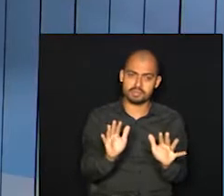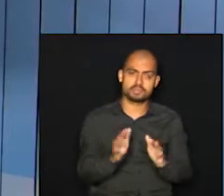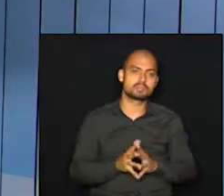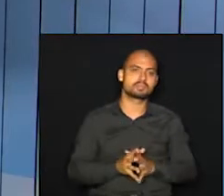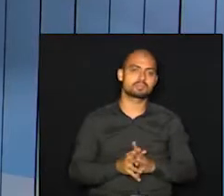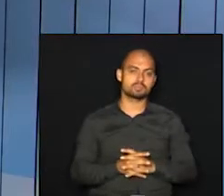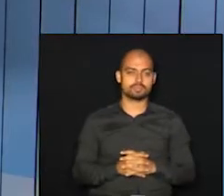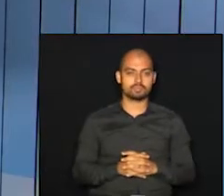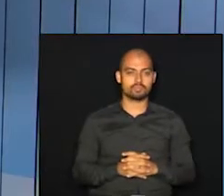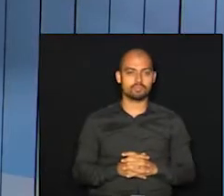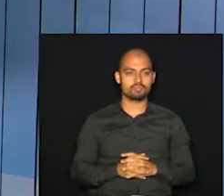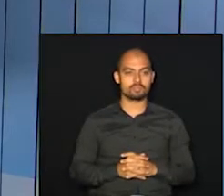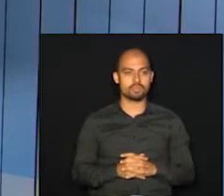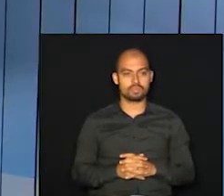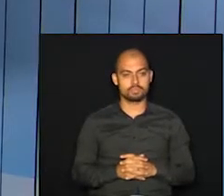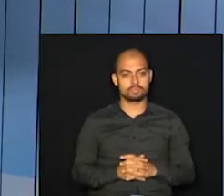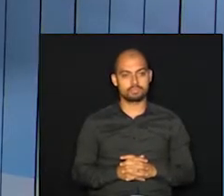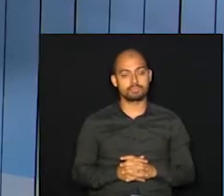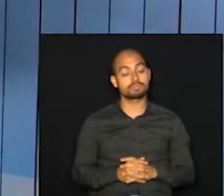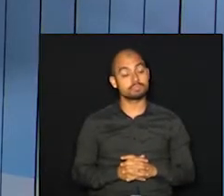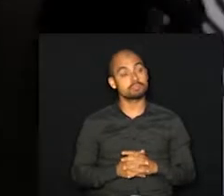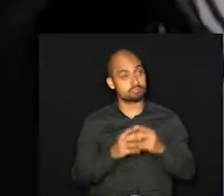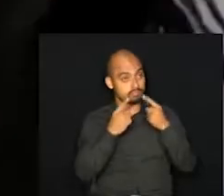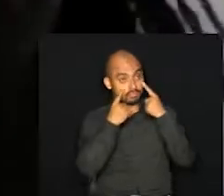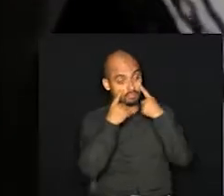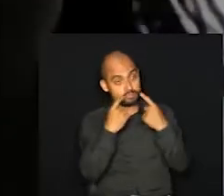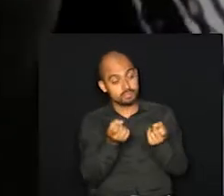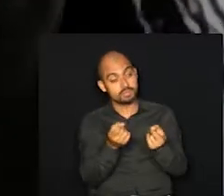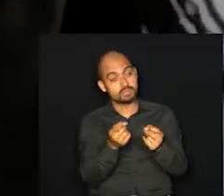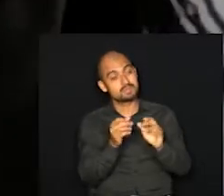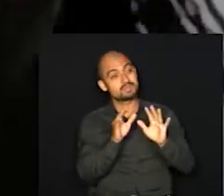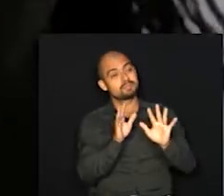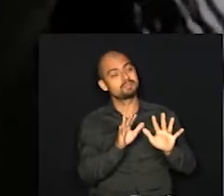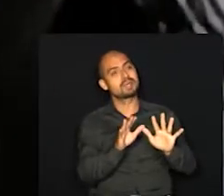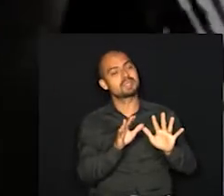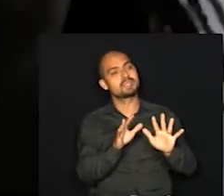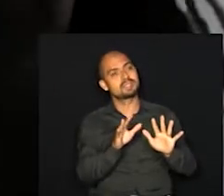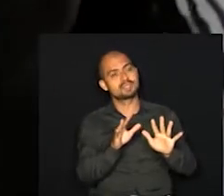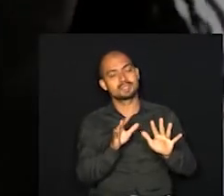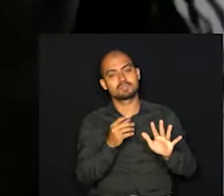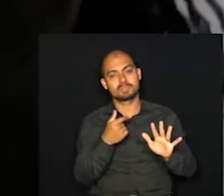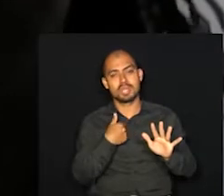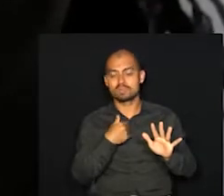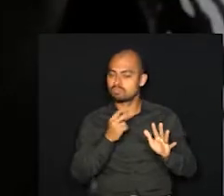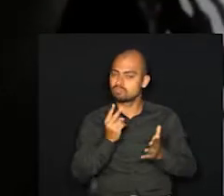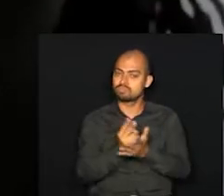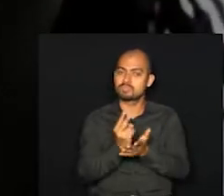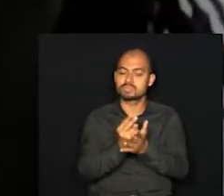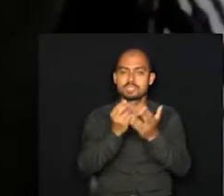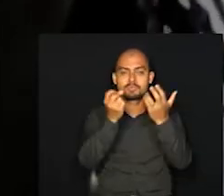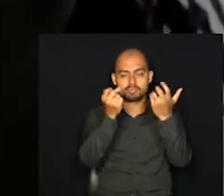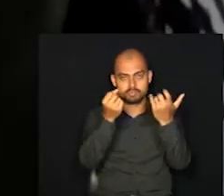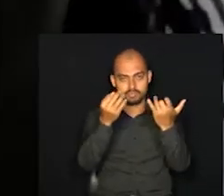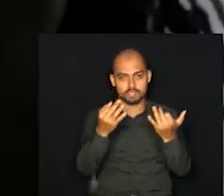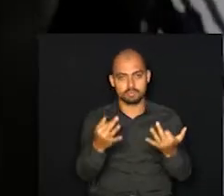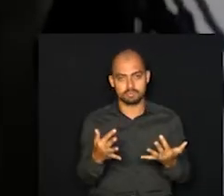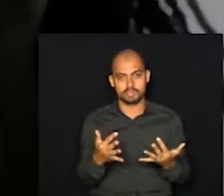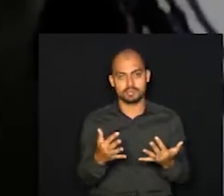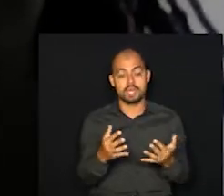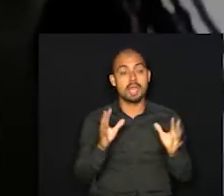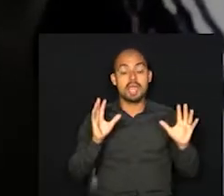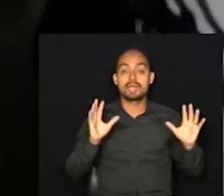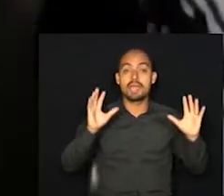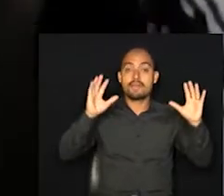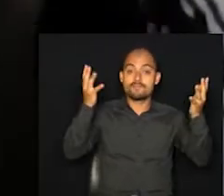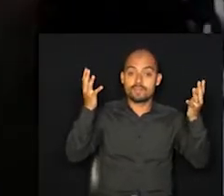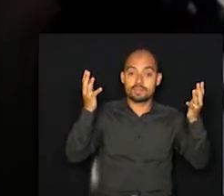Eu acho que é interessante, mas eu sempre coloquei e eu coloco sempre isso para todo mundo. Esses eventos, eles